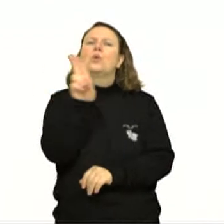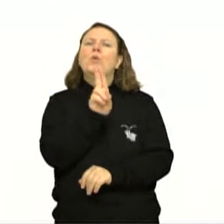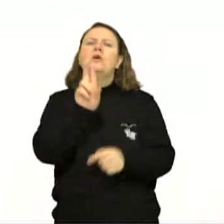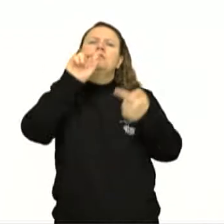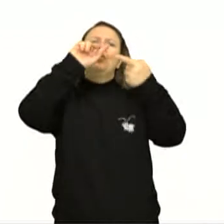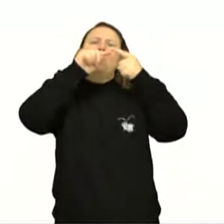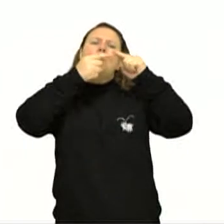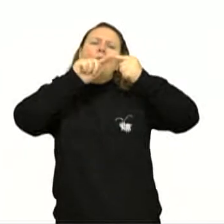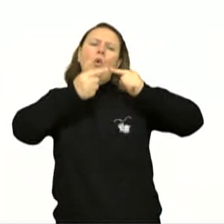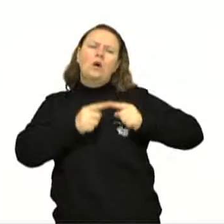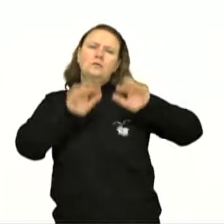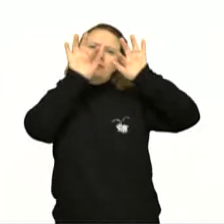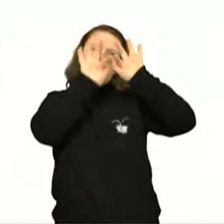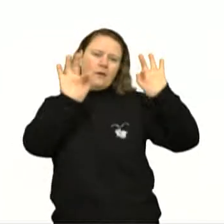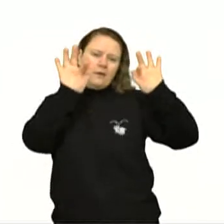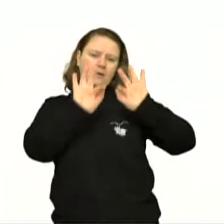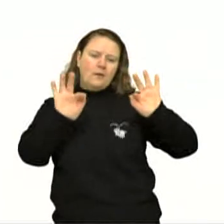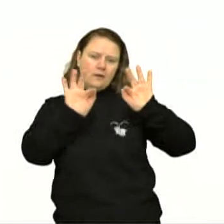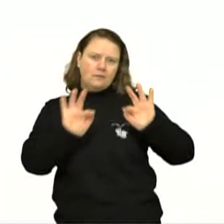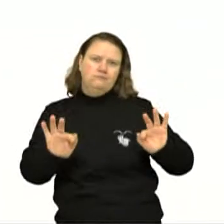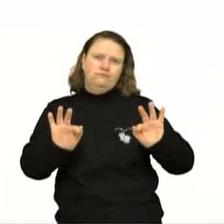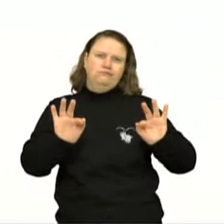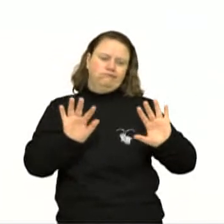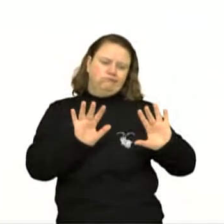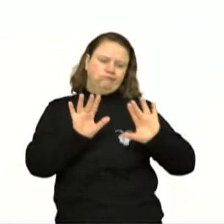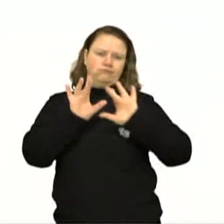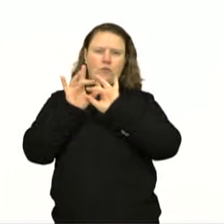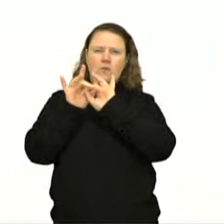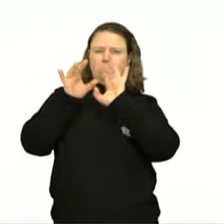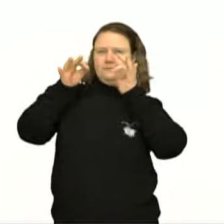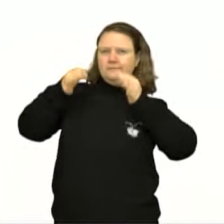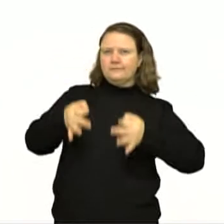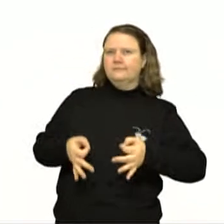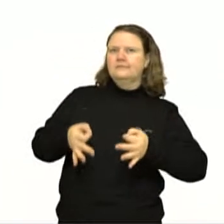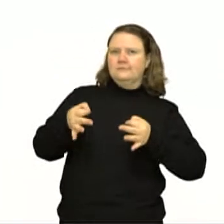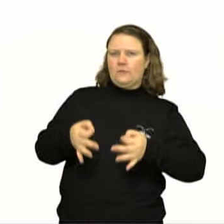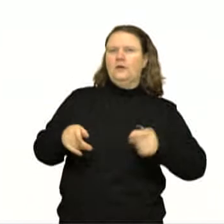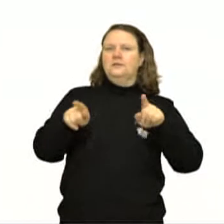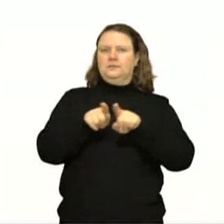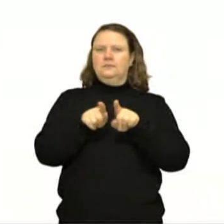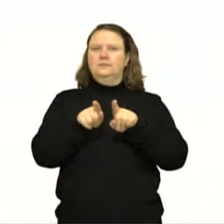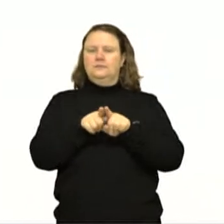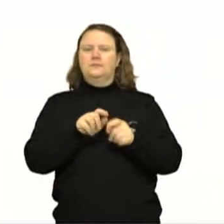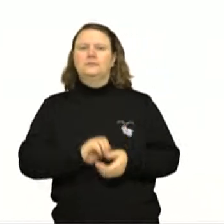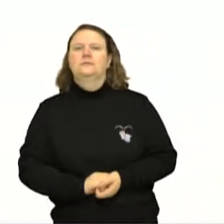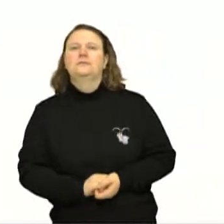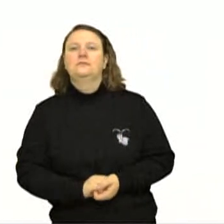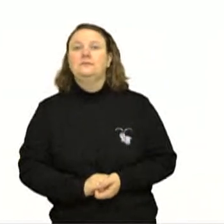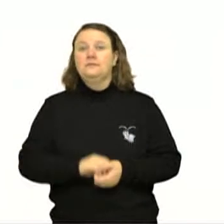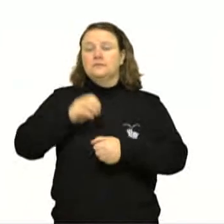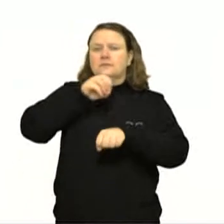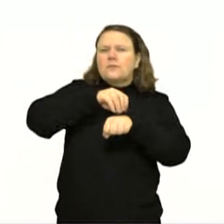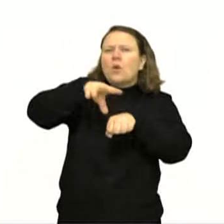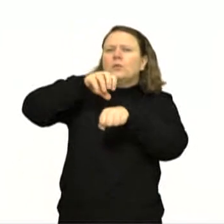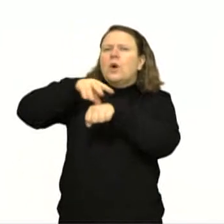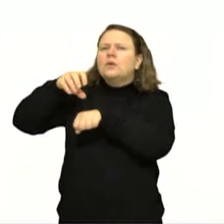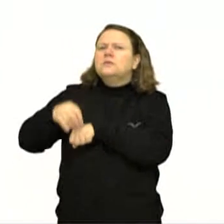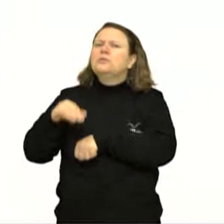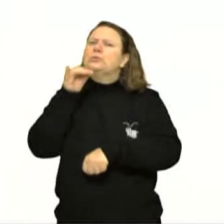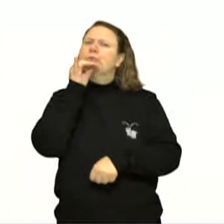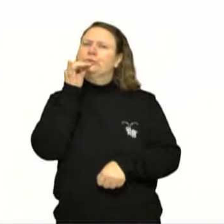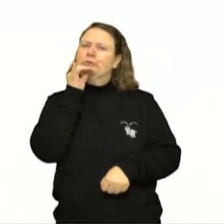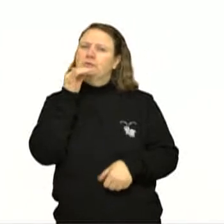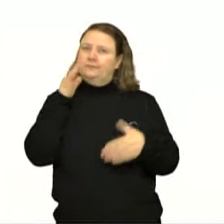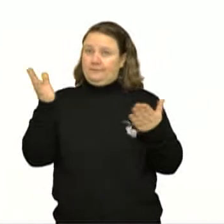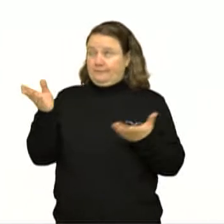as frases, deixando um parágrafo coerente, né, construindo então o sentido do texto. Trouxe aqui alguns exemplos para mostrar para vocês.